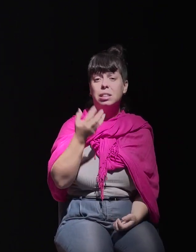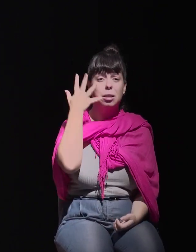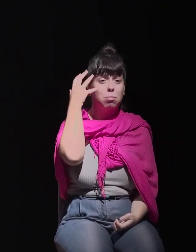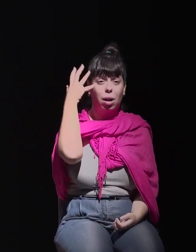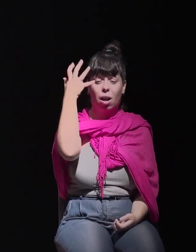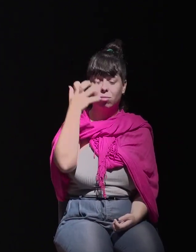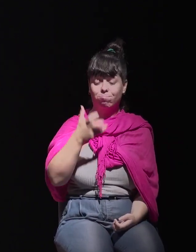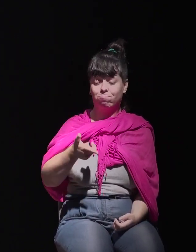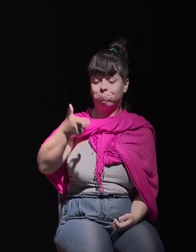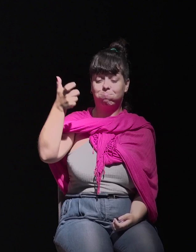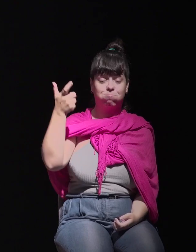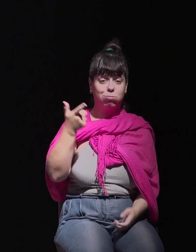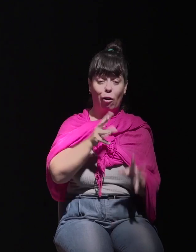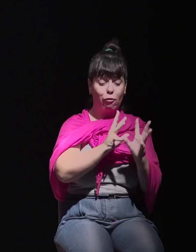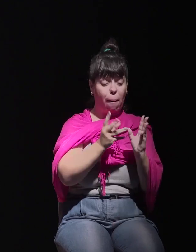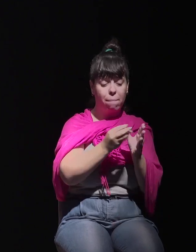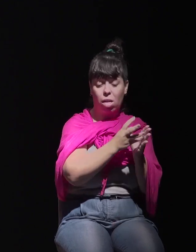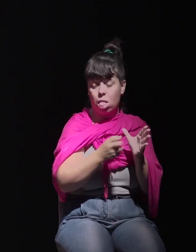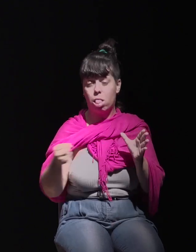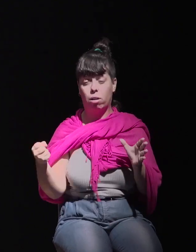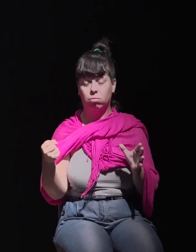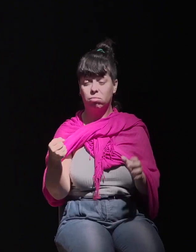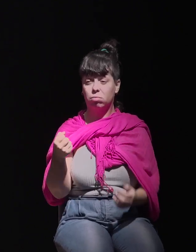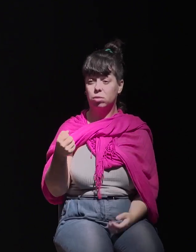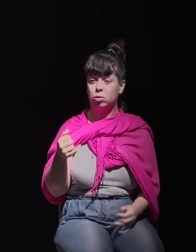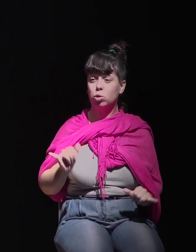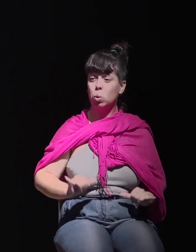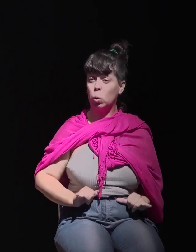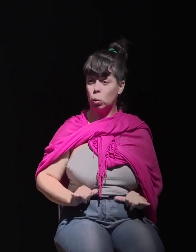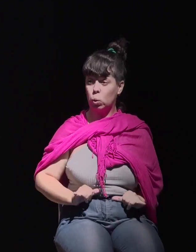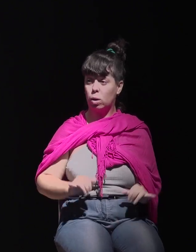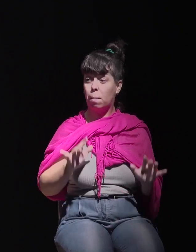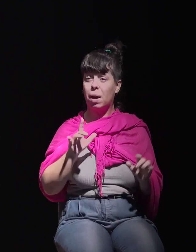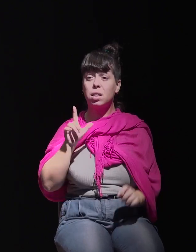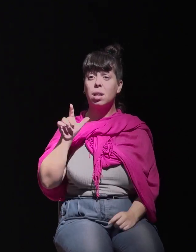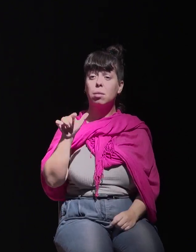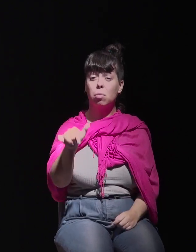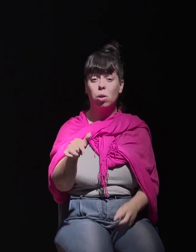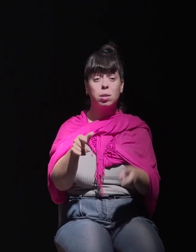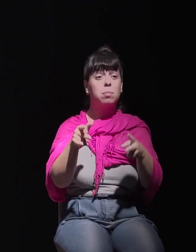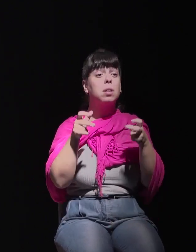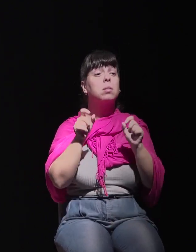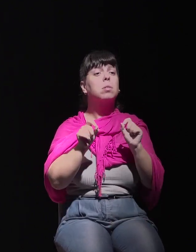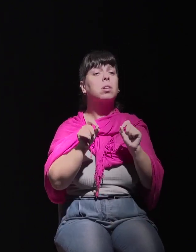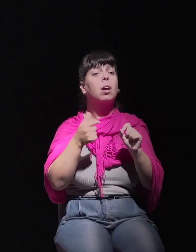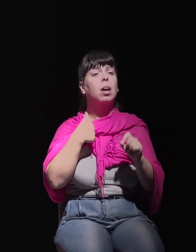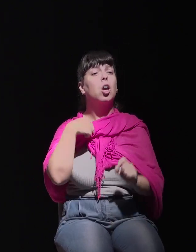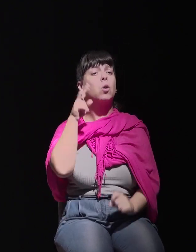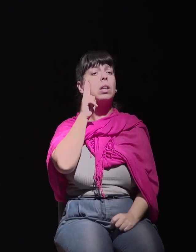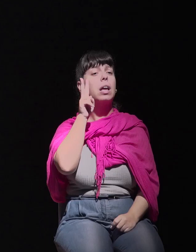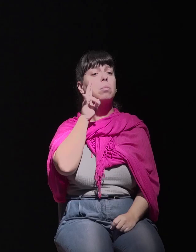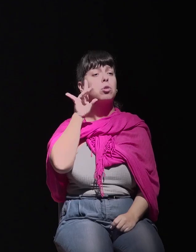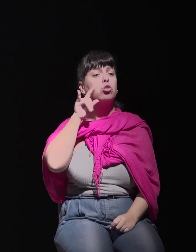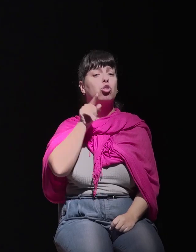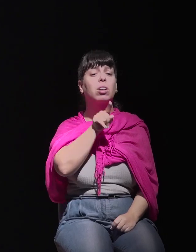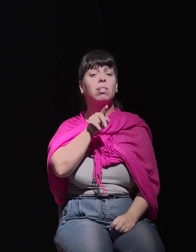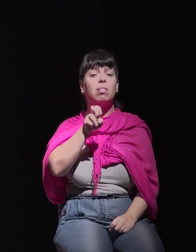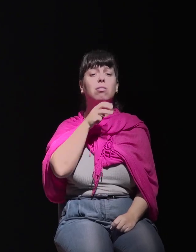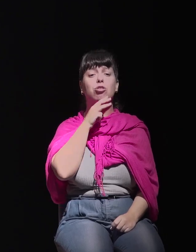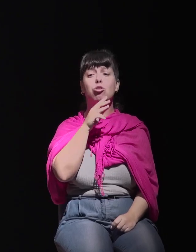muita dor. Mas o que a gente percebeu depois disso, né, eu me lembro bem do dia 15 de março